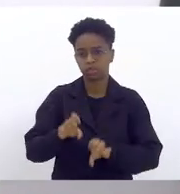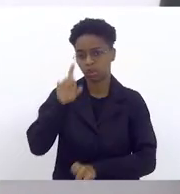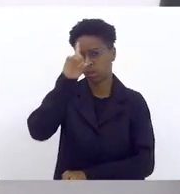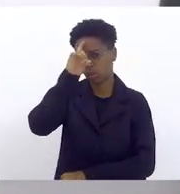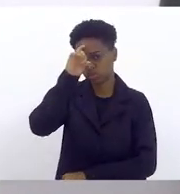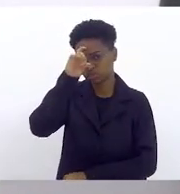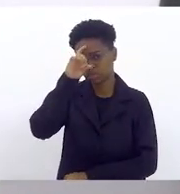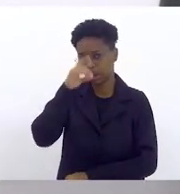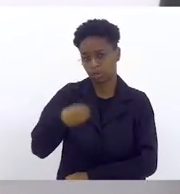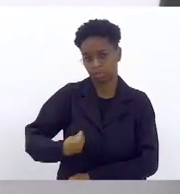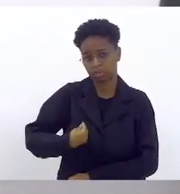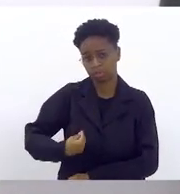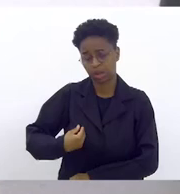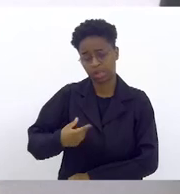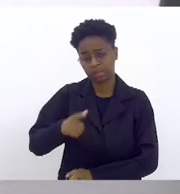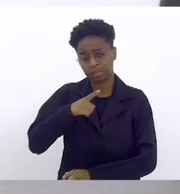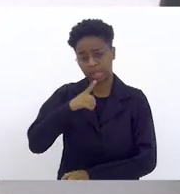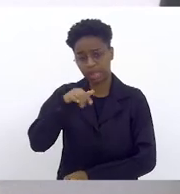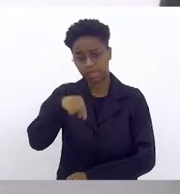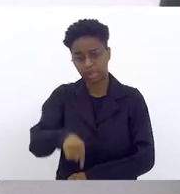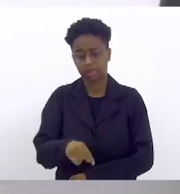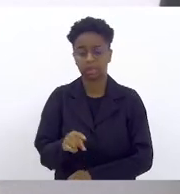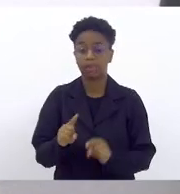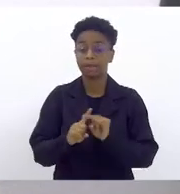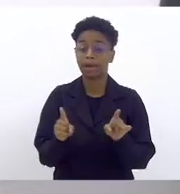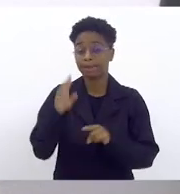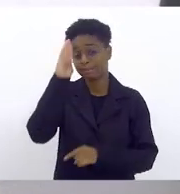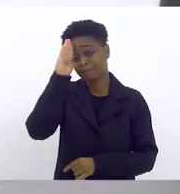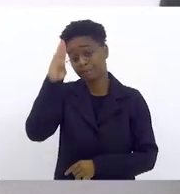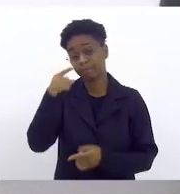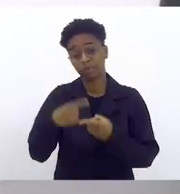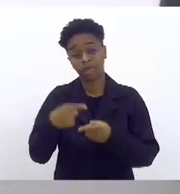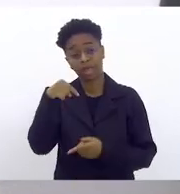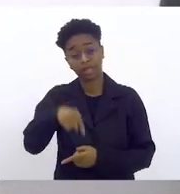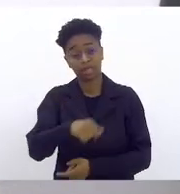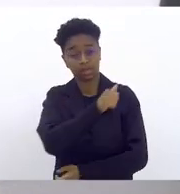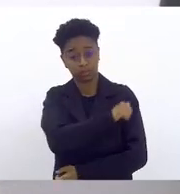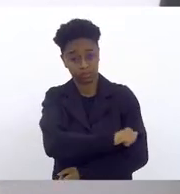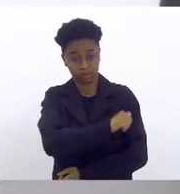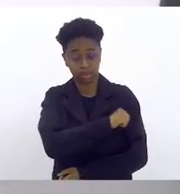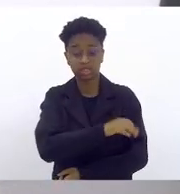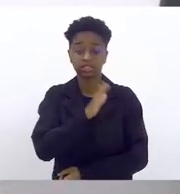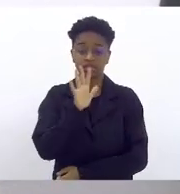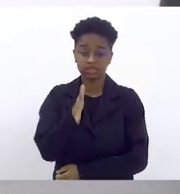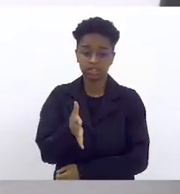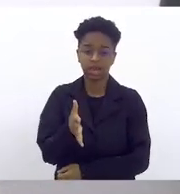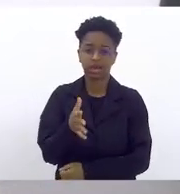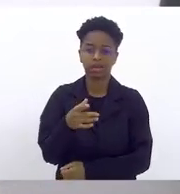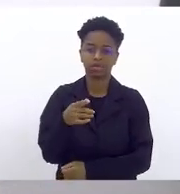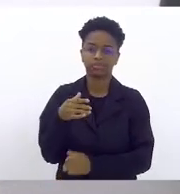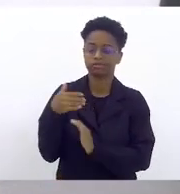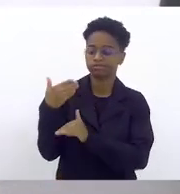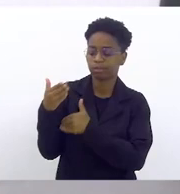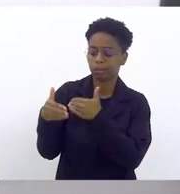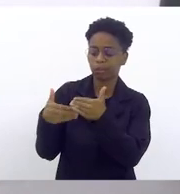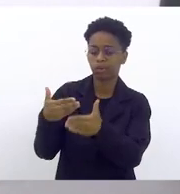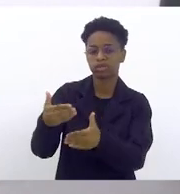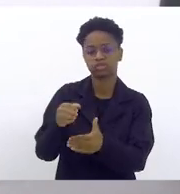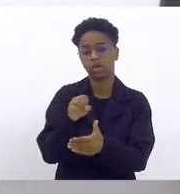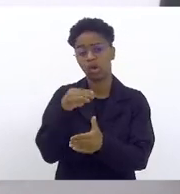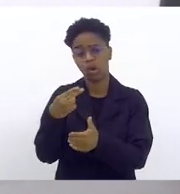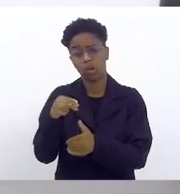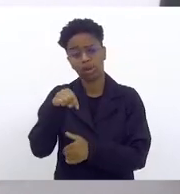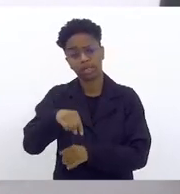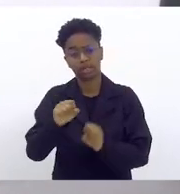existente aqui mas sobretudo porque o Rio de Janeiro já vem desencadeando um processo seja através da